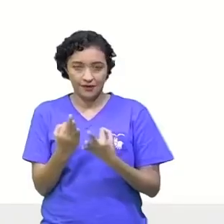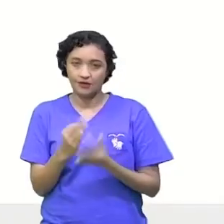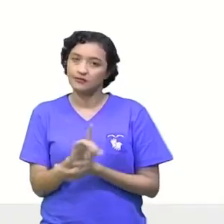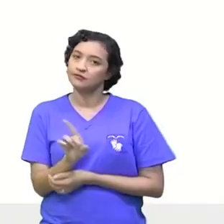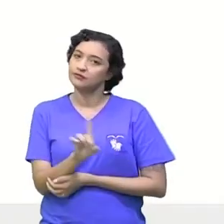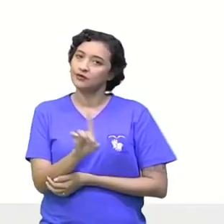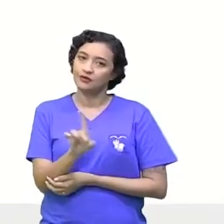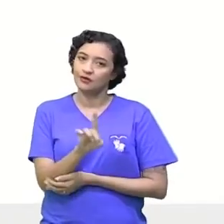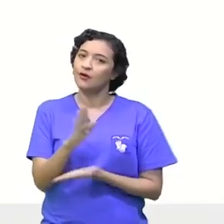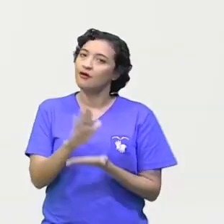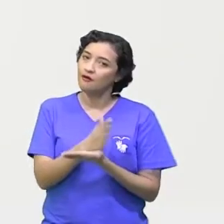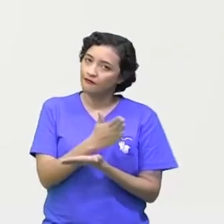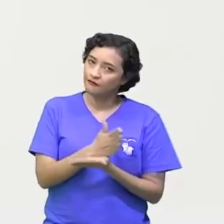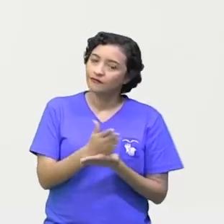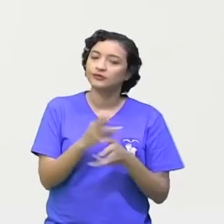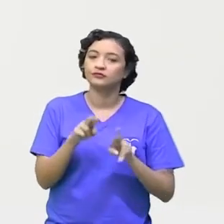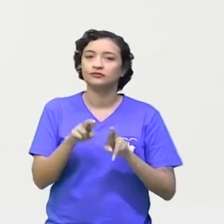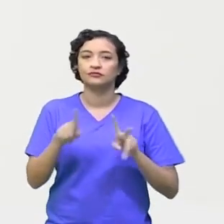tela.